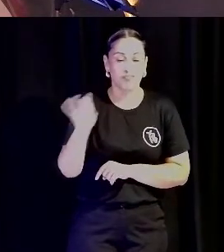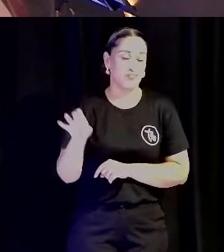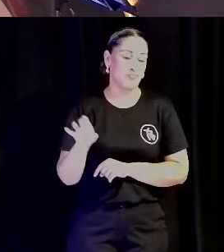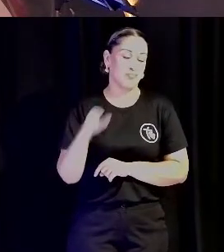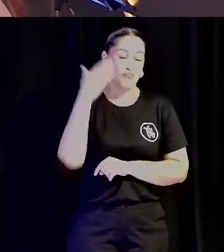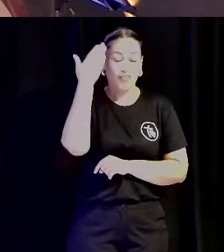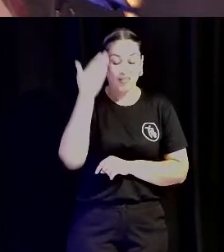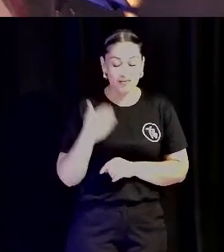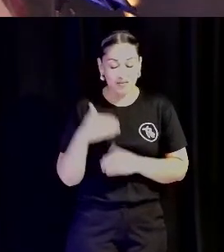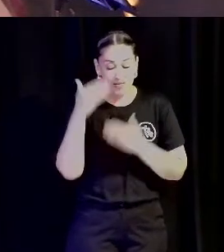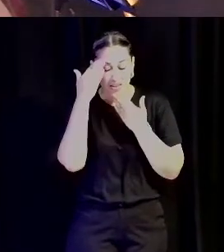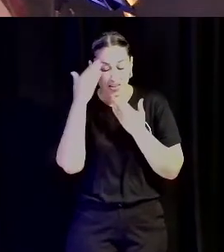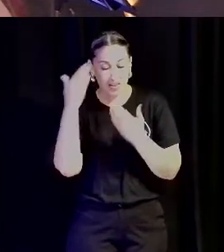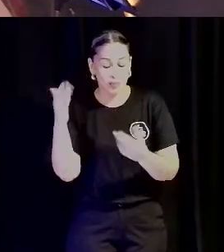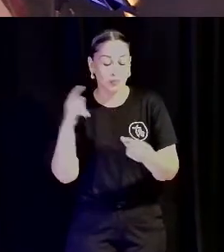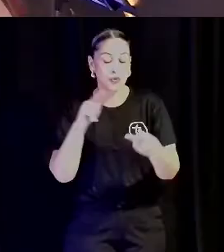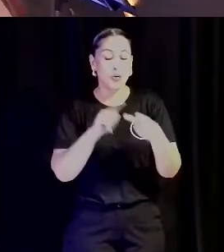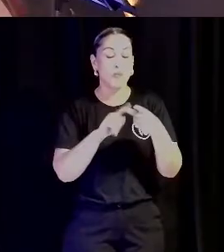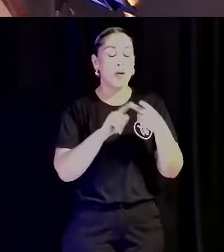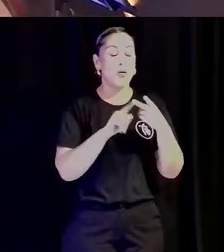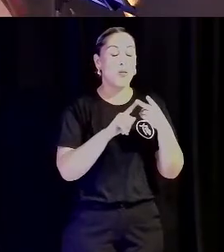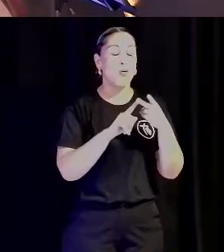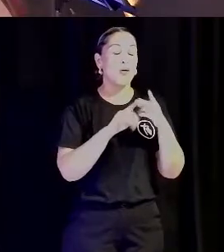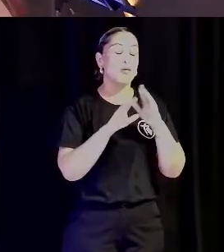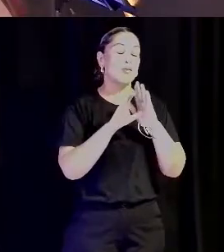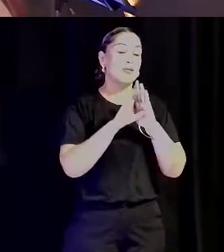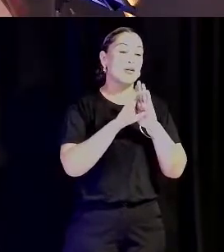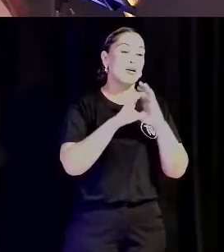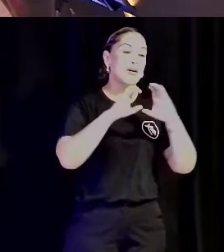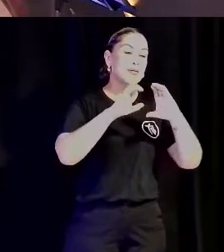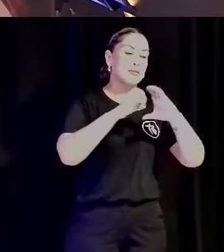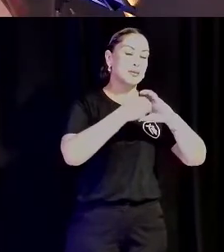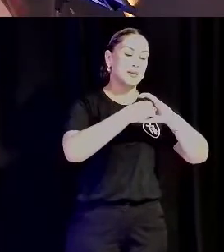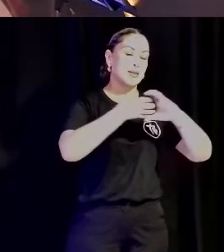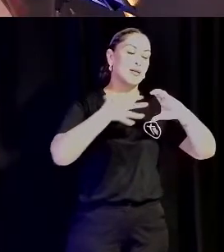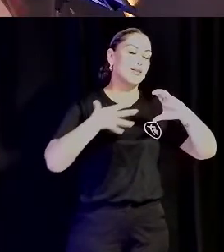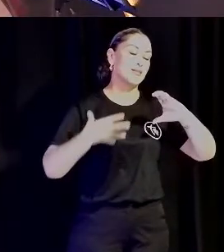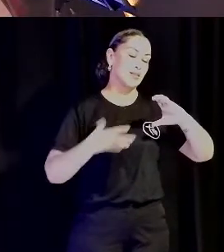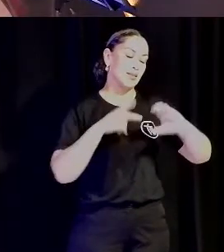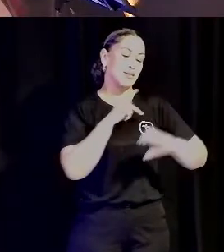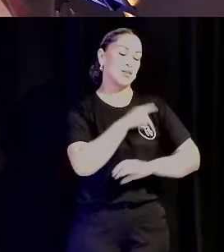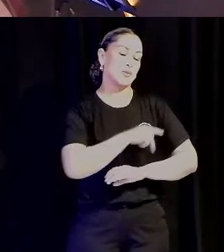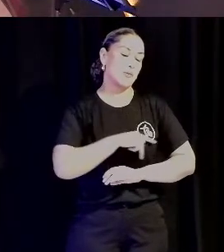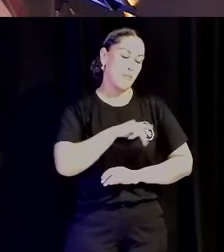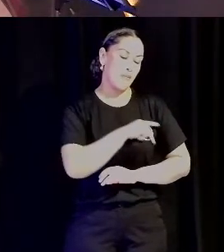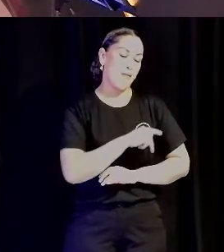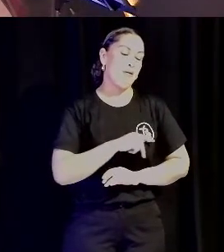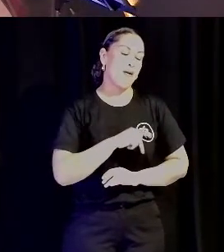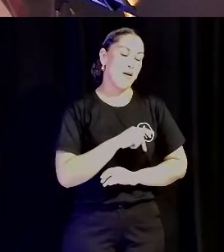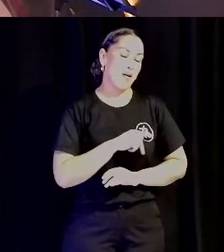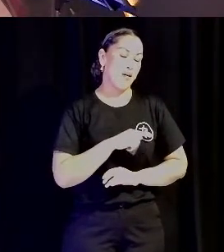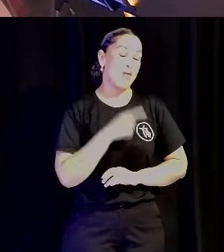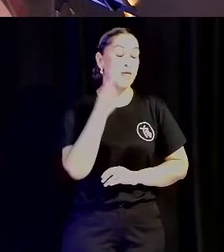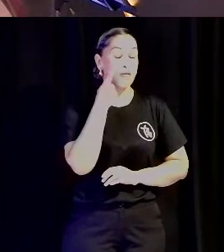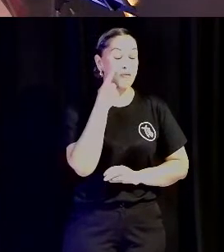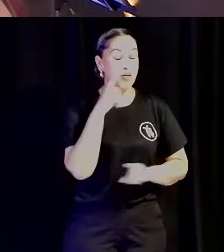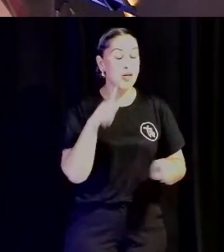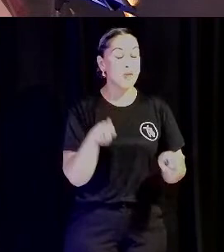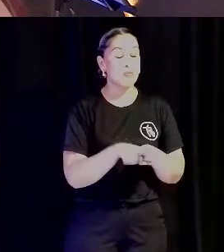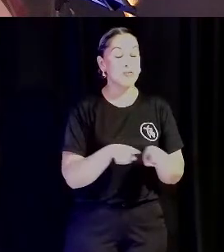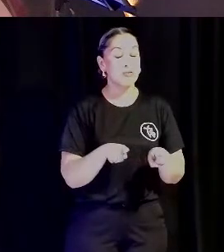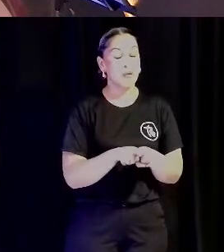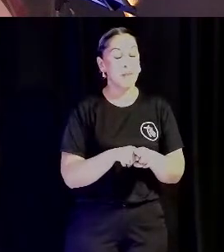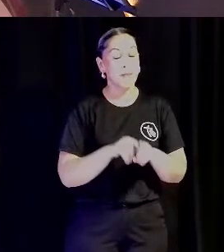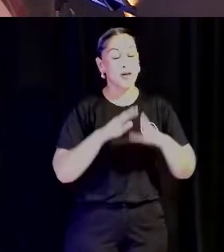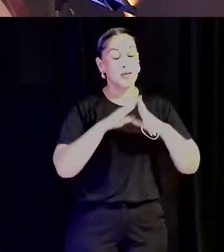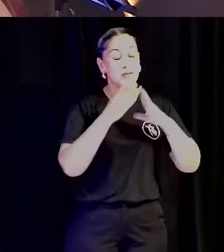grato. Uma outra característica que vemos em Paulo, e claro, vemos também nesta igreja de